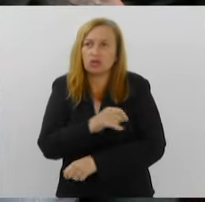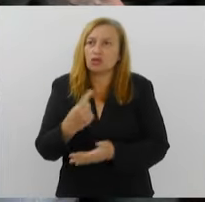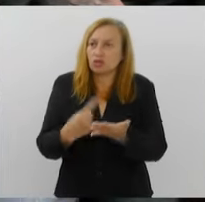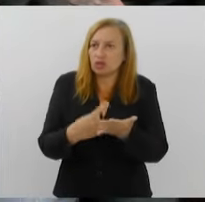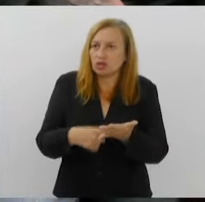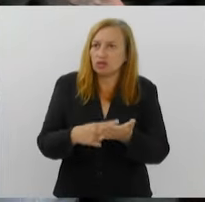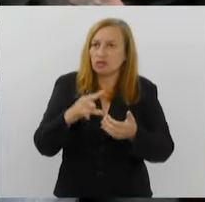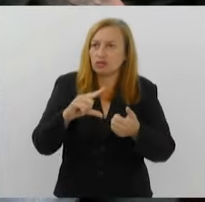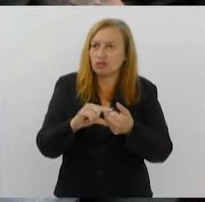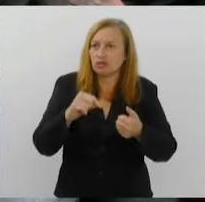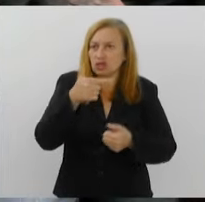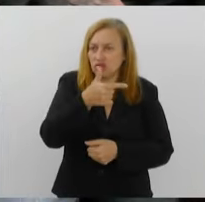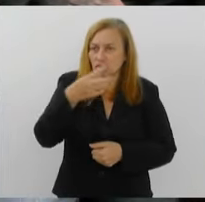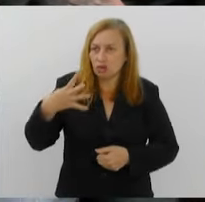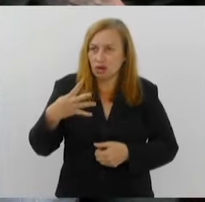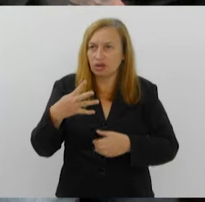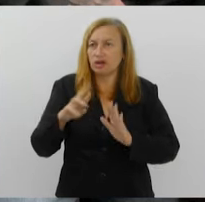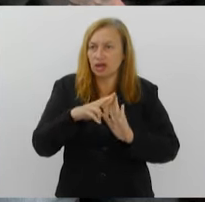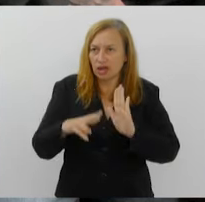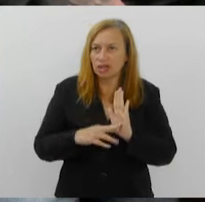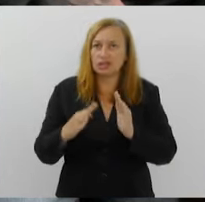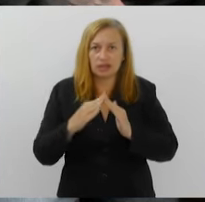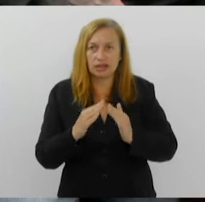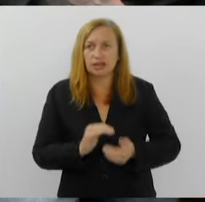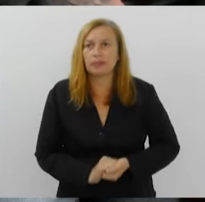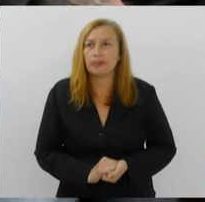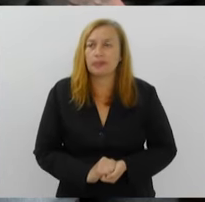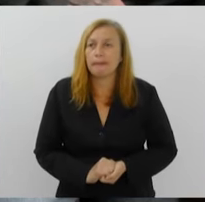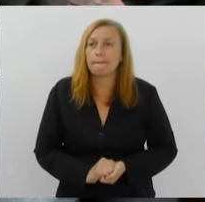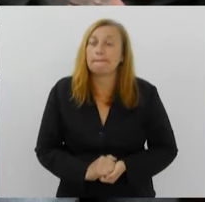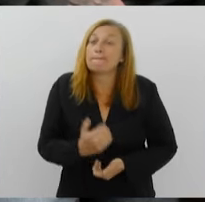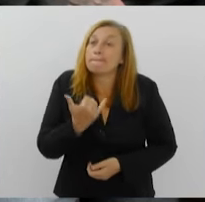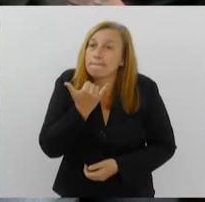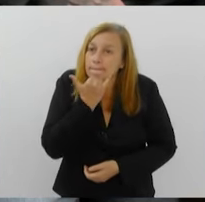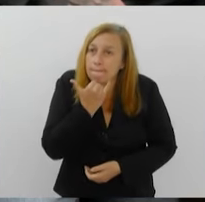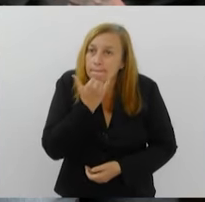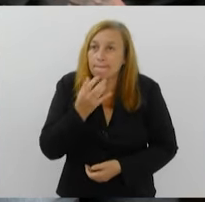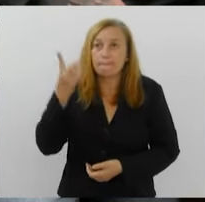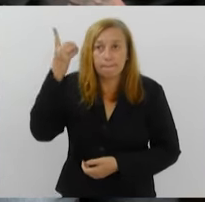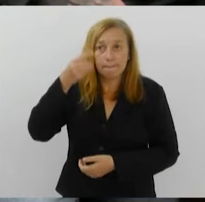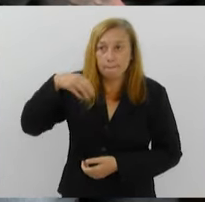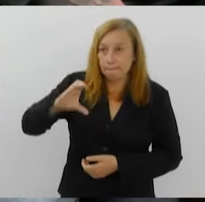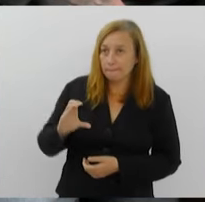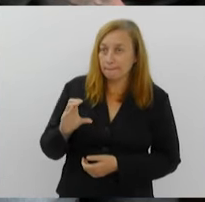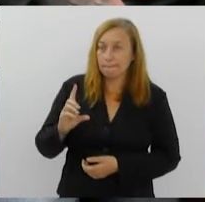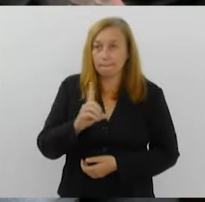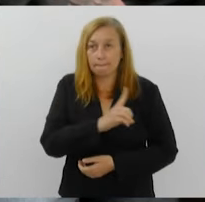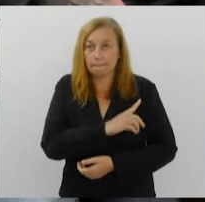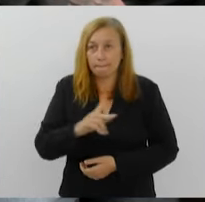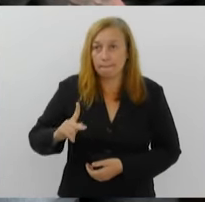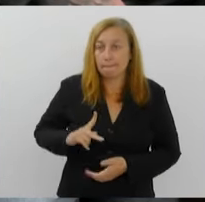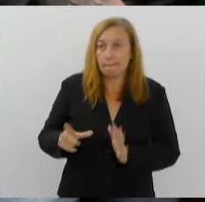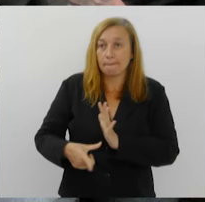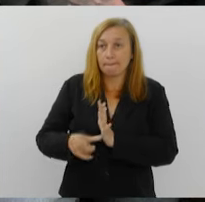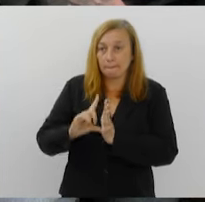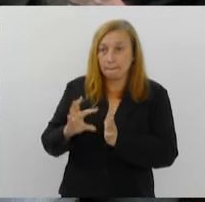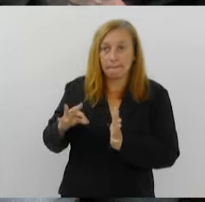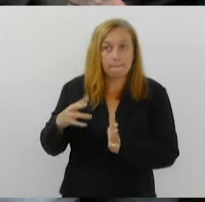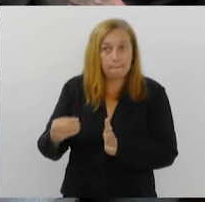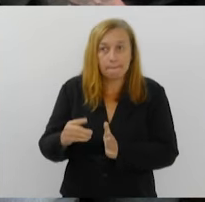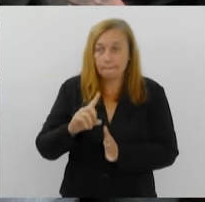artigo 24 do Regimento Interno dessa Casa. Me perdoe, deputado Mink, mas a Defensora Pública, antes de tomar esse gesto, não teve